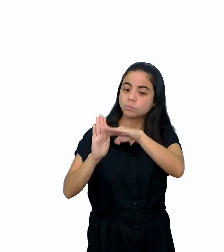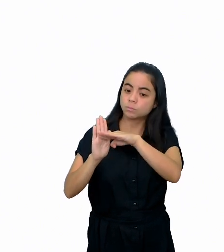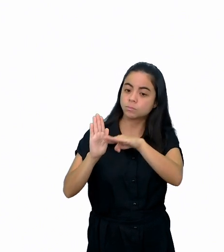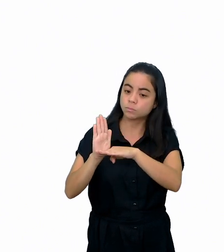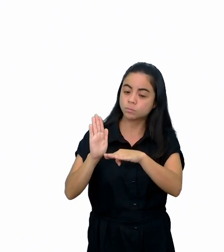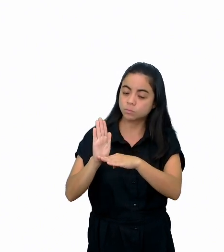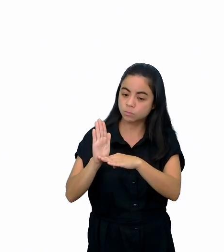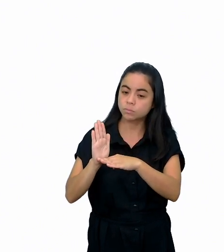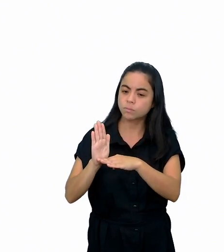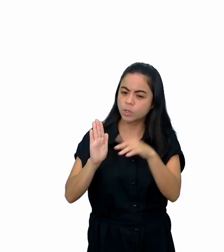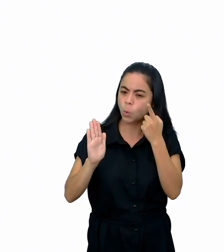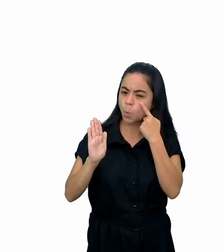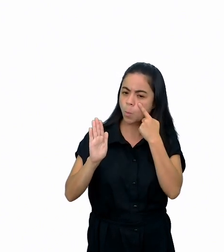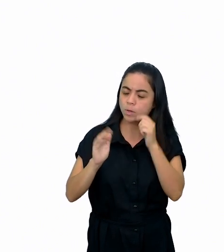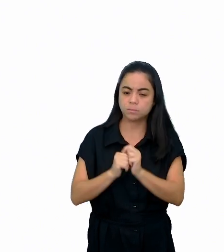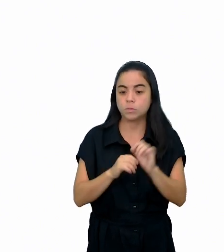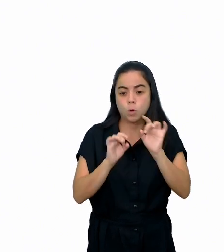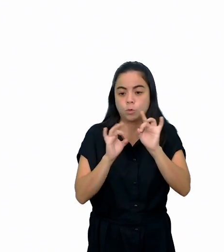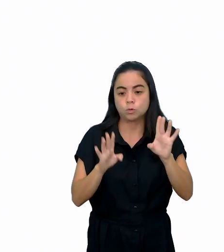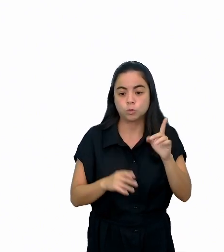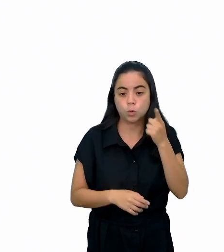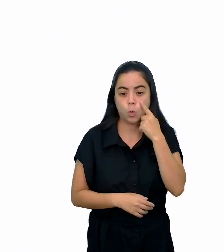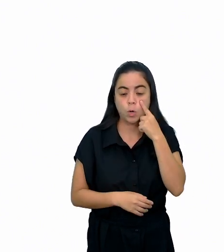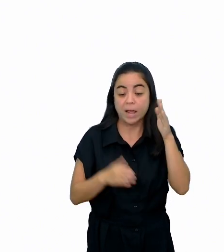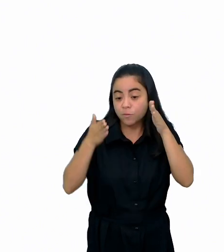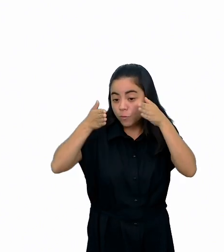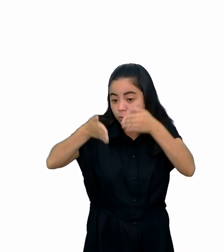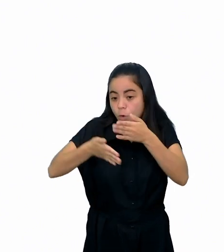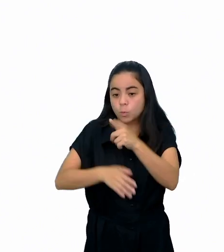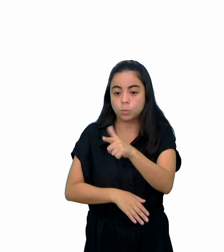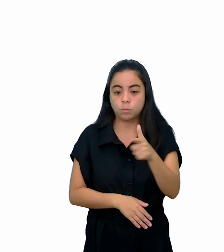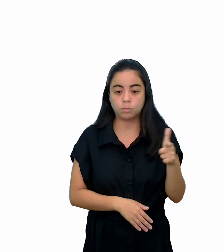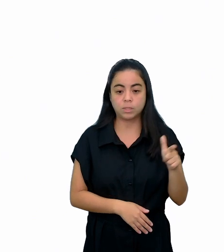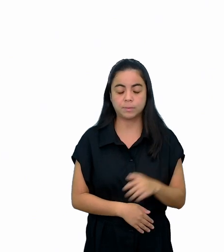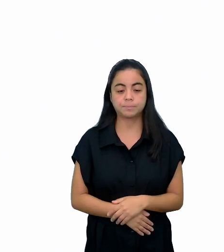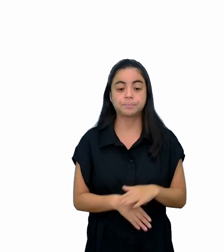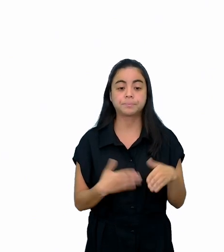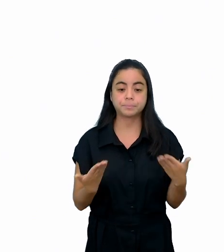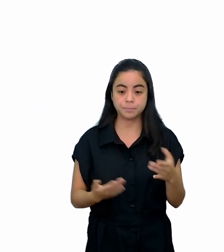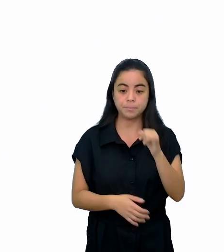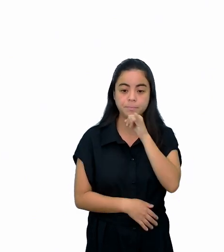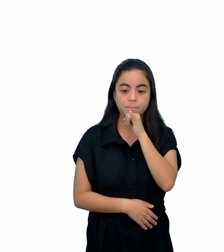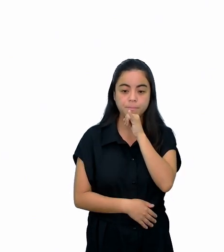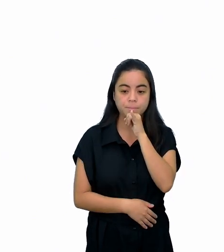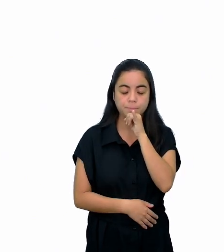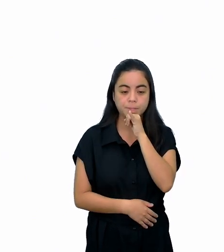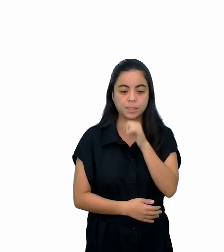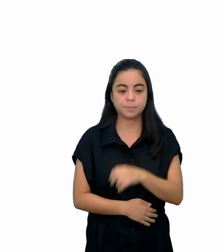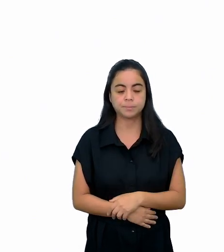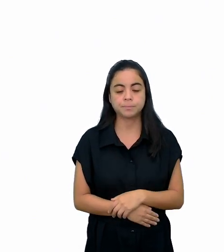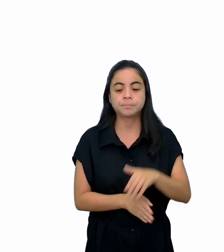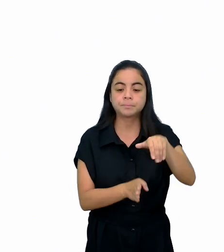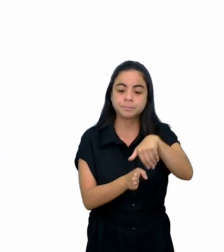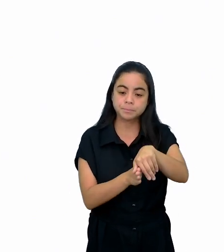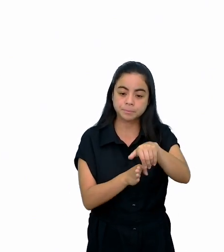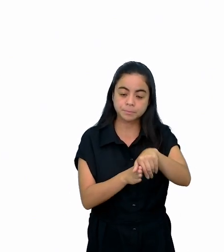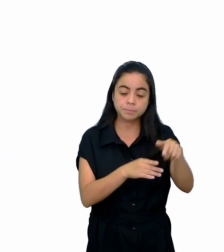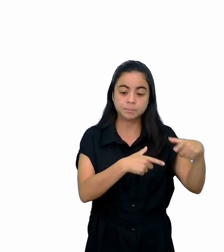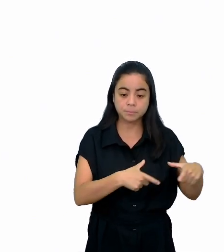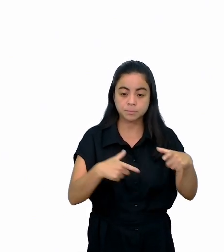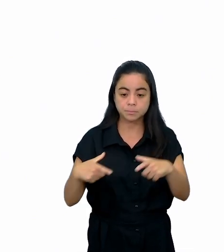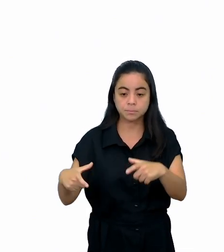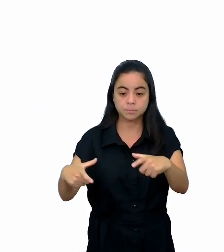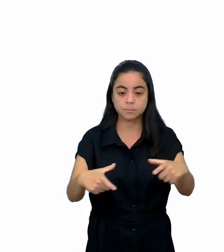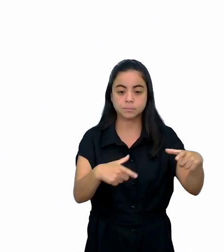Não dá para a gente só olhar sem ter um foco. Então, por exemplo, para as orientações